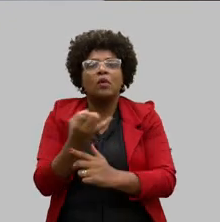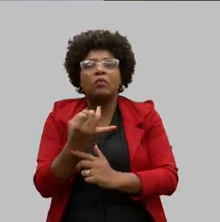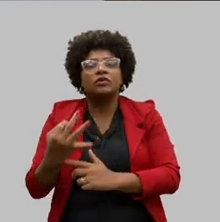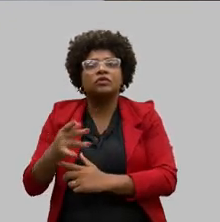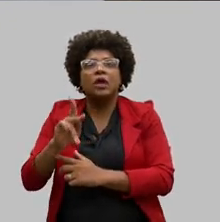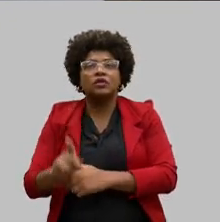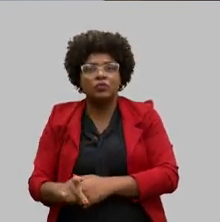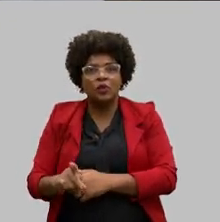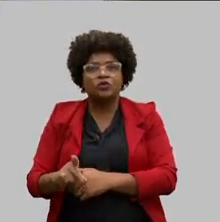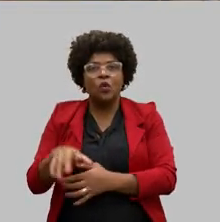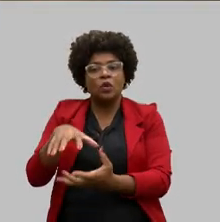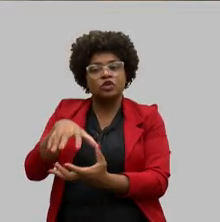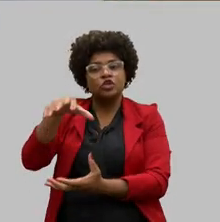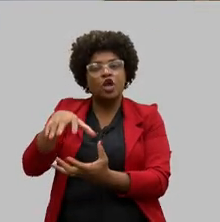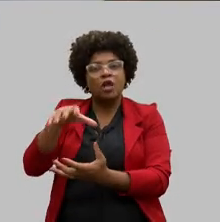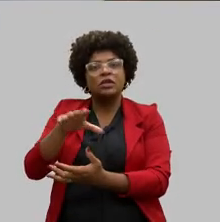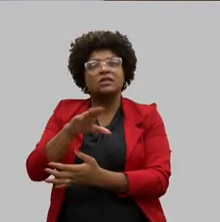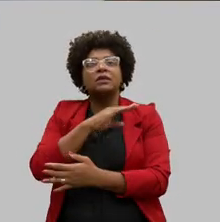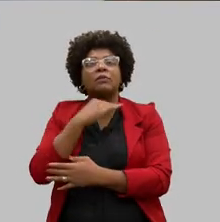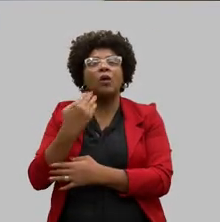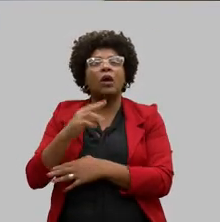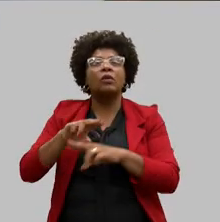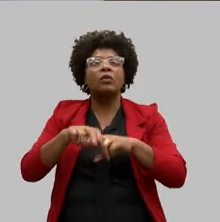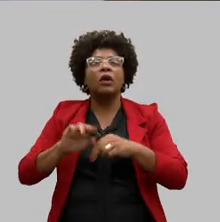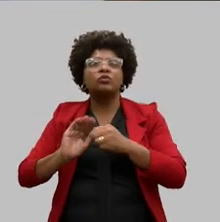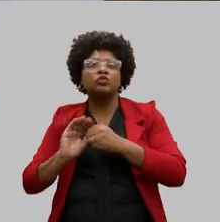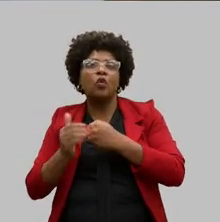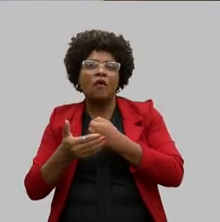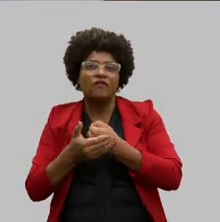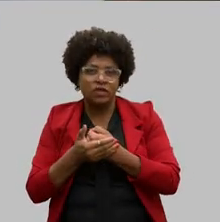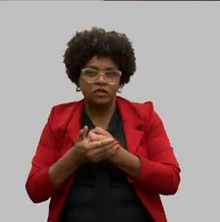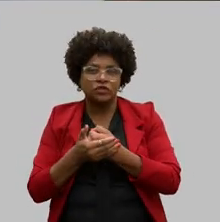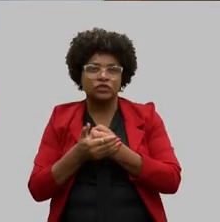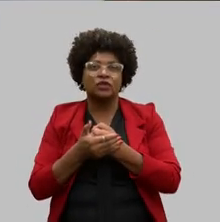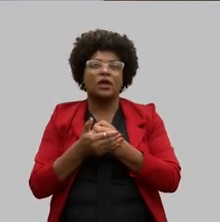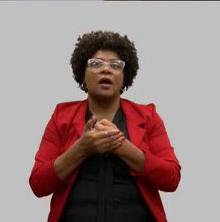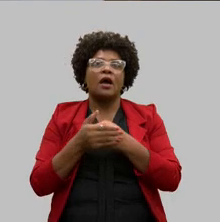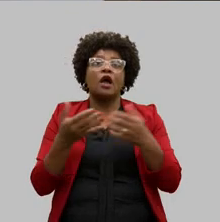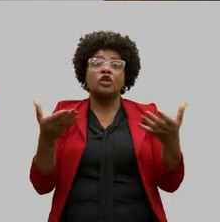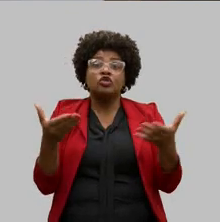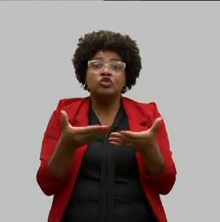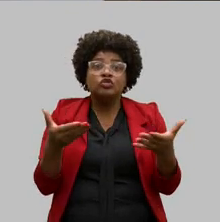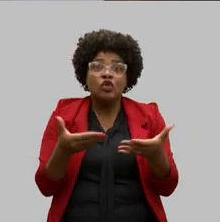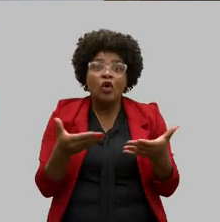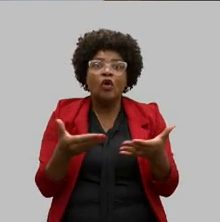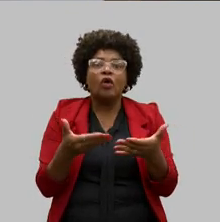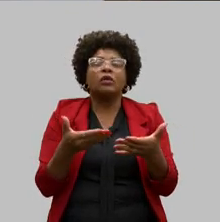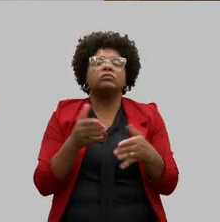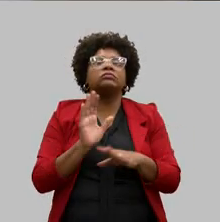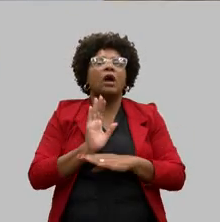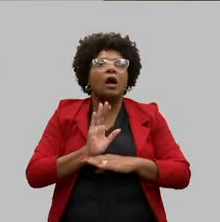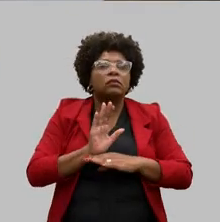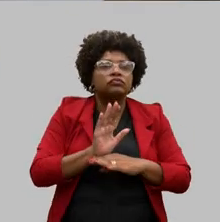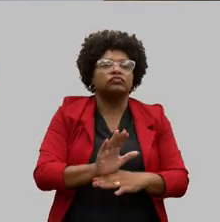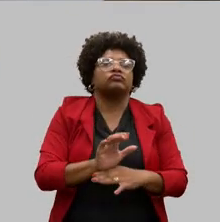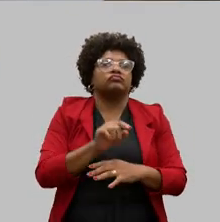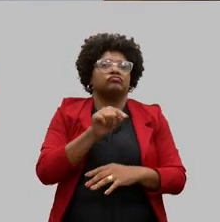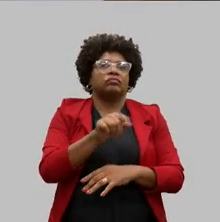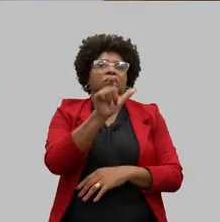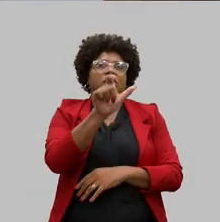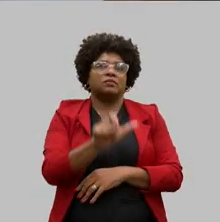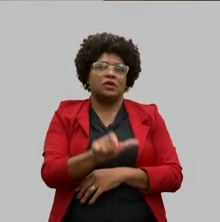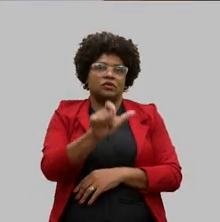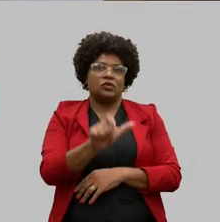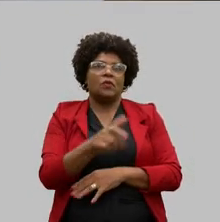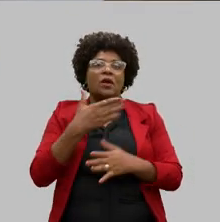hoje a Previdência dessas pessoas tem ajudado na recuperação Econômica da cidade então a gente